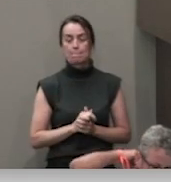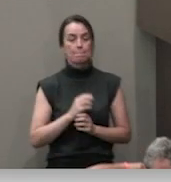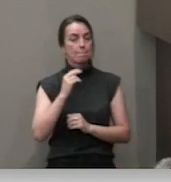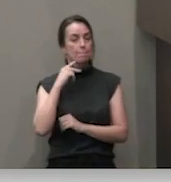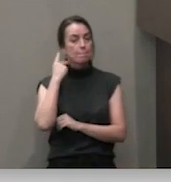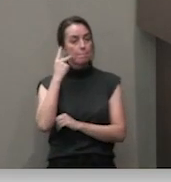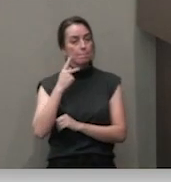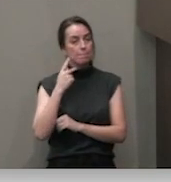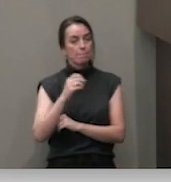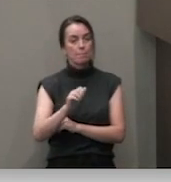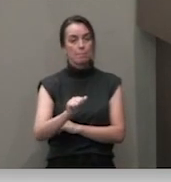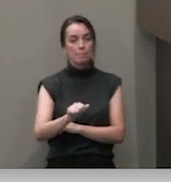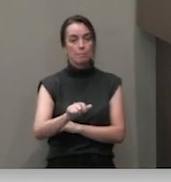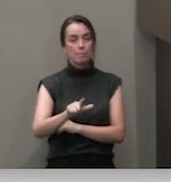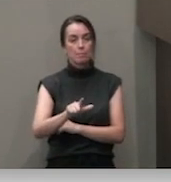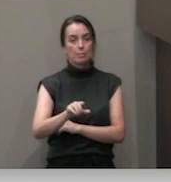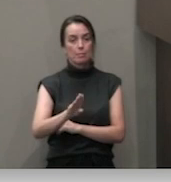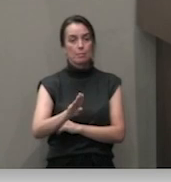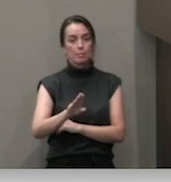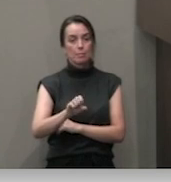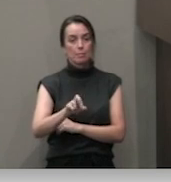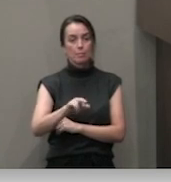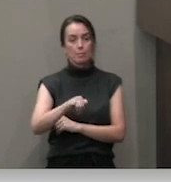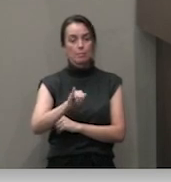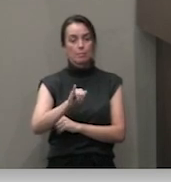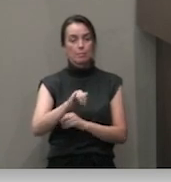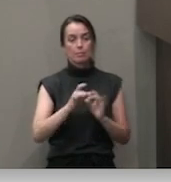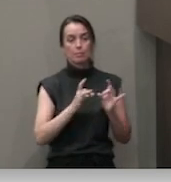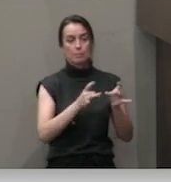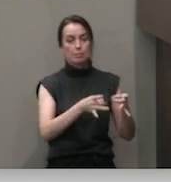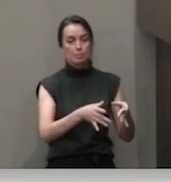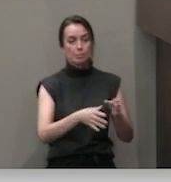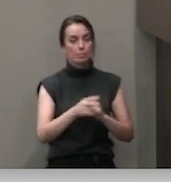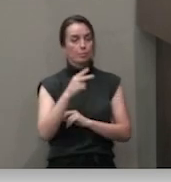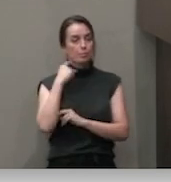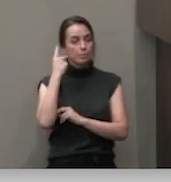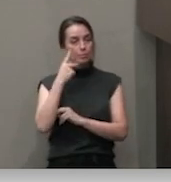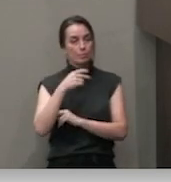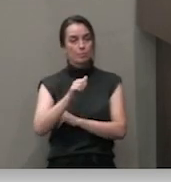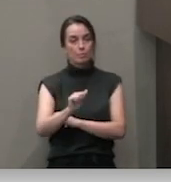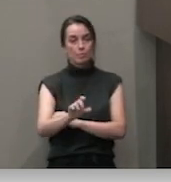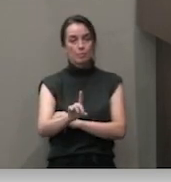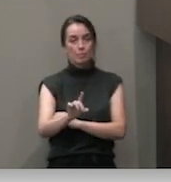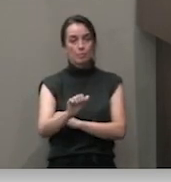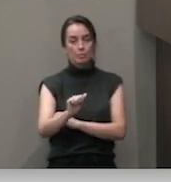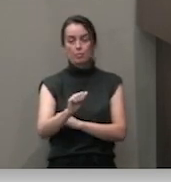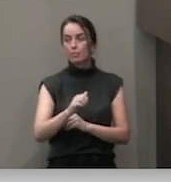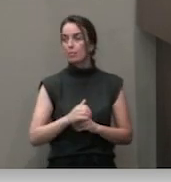vereadora alber declina vereadora ada Cristina